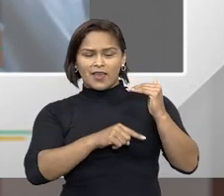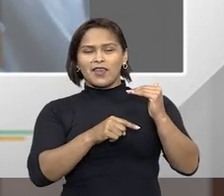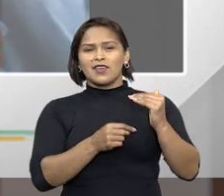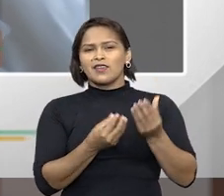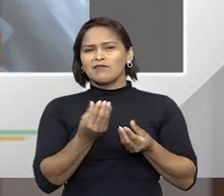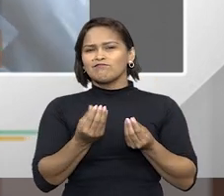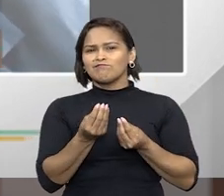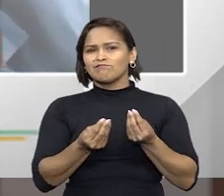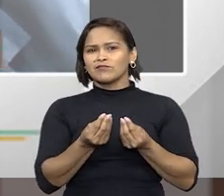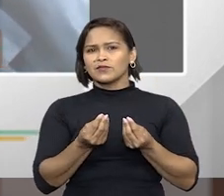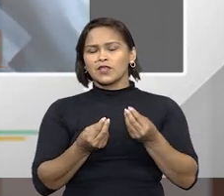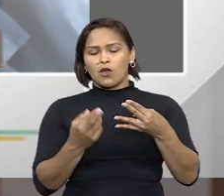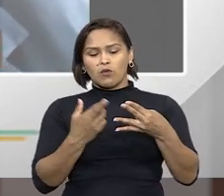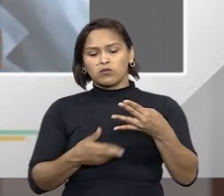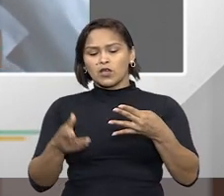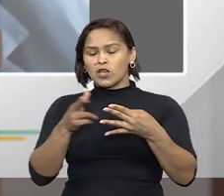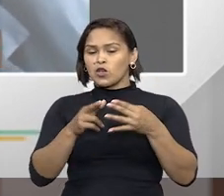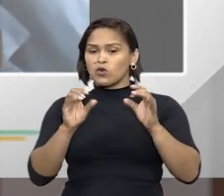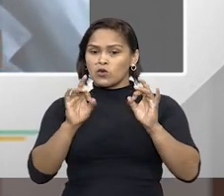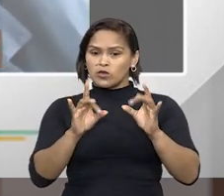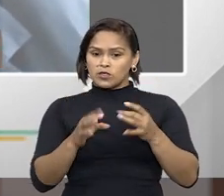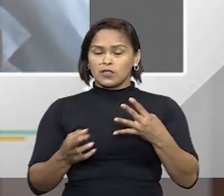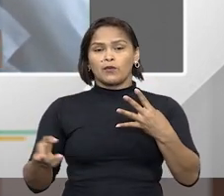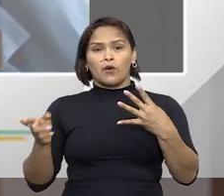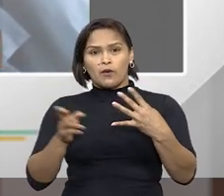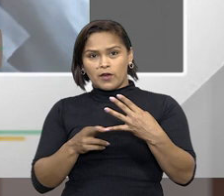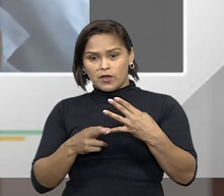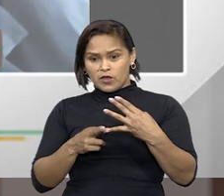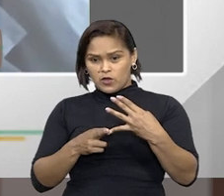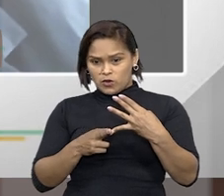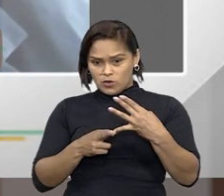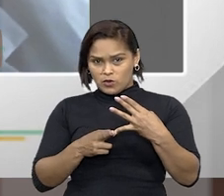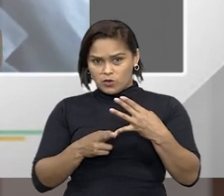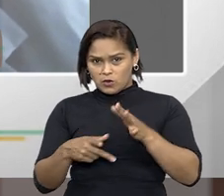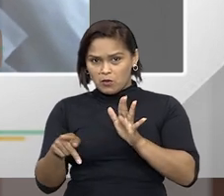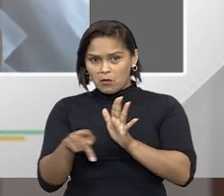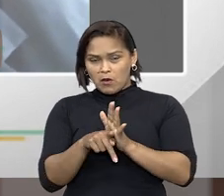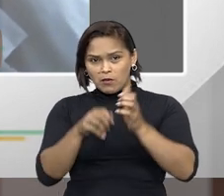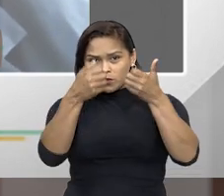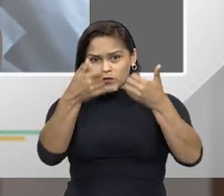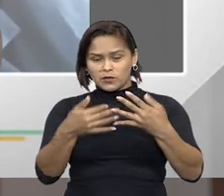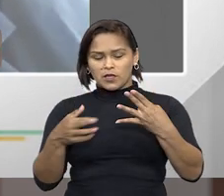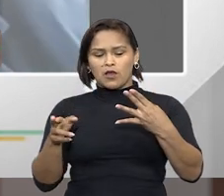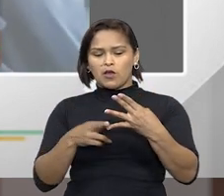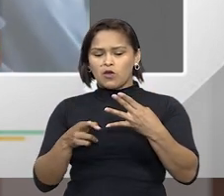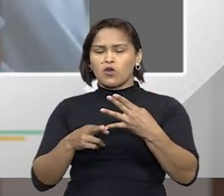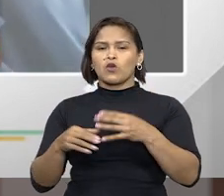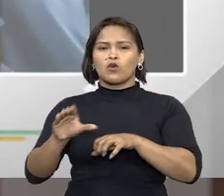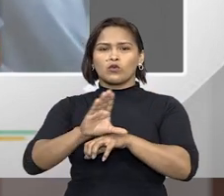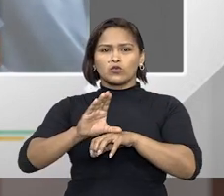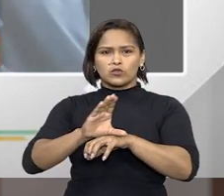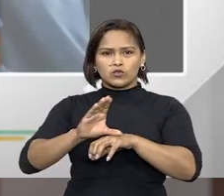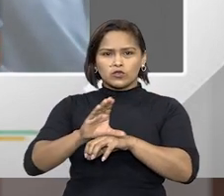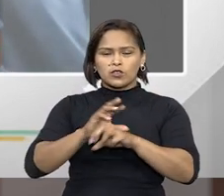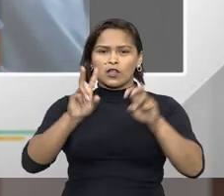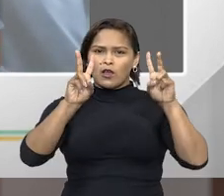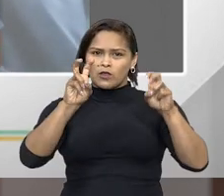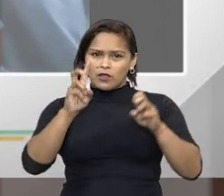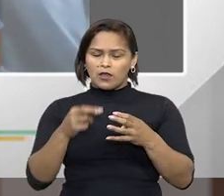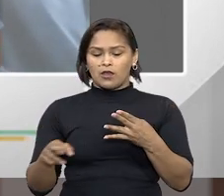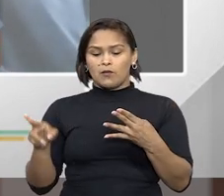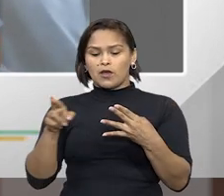recurso extraordinário. Nós temos o recurso extraordinário propriamente dito, matéria constitucional, e o